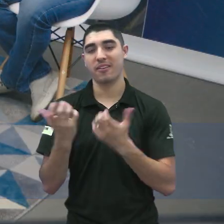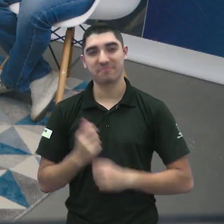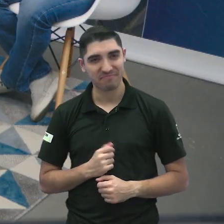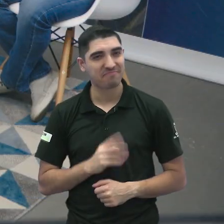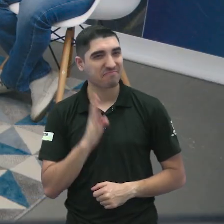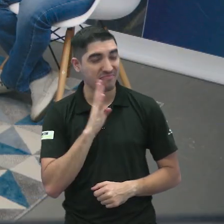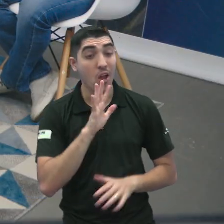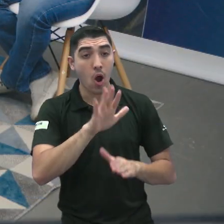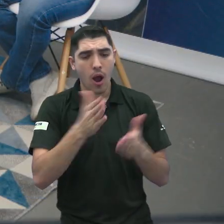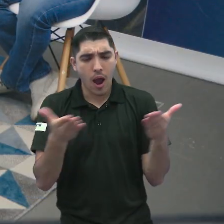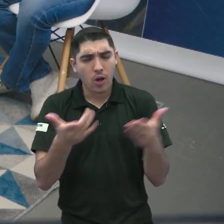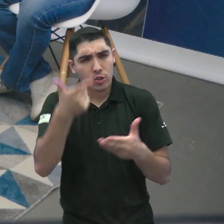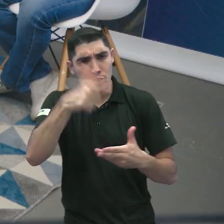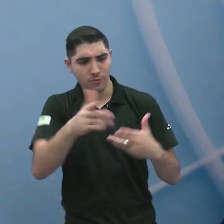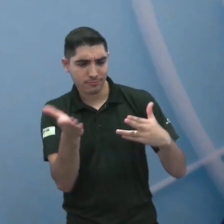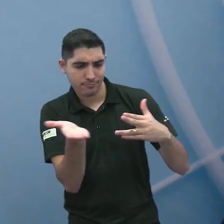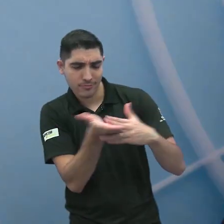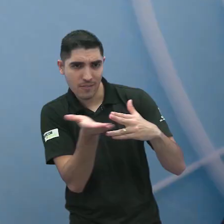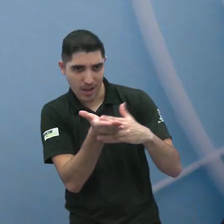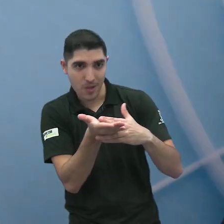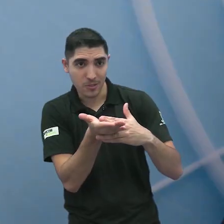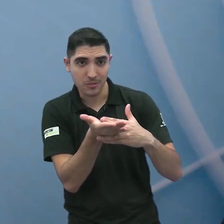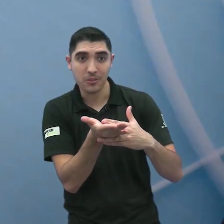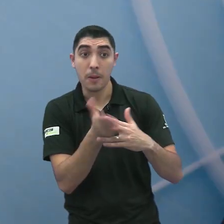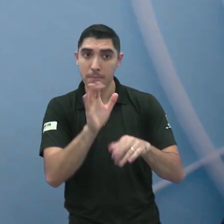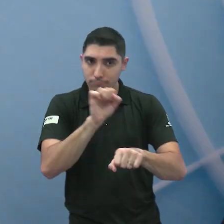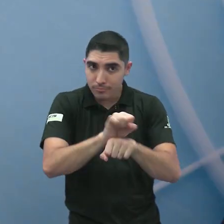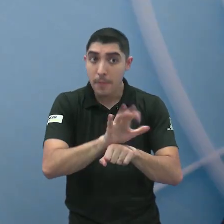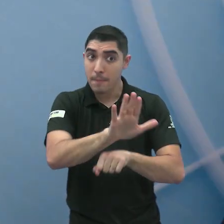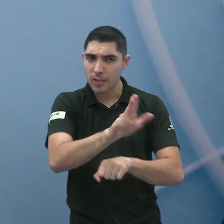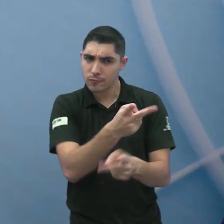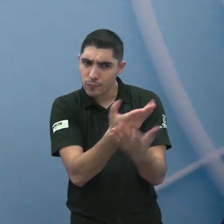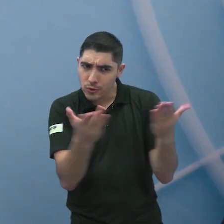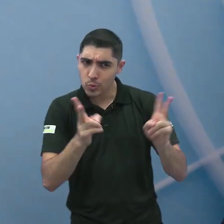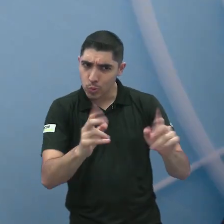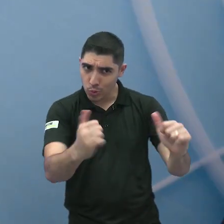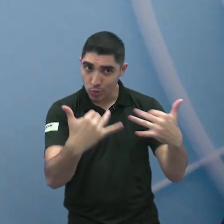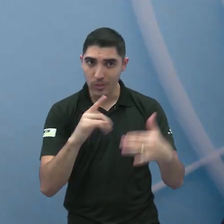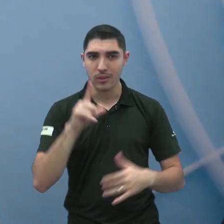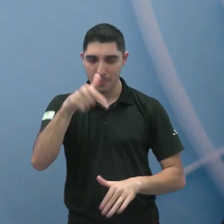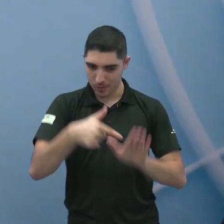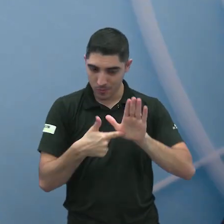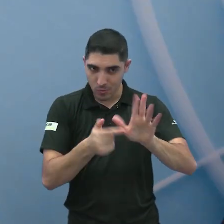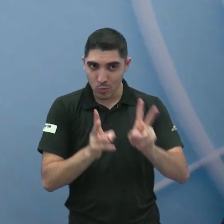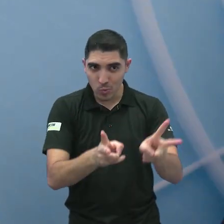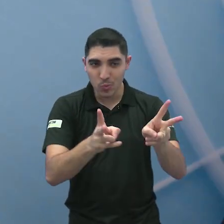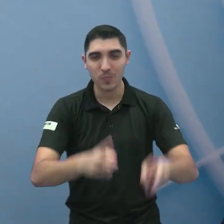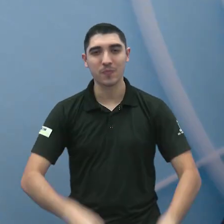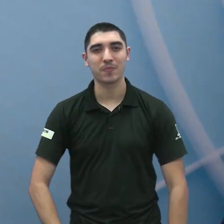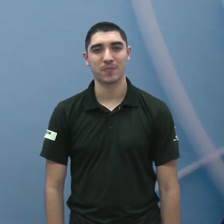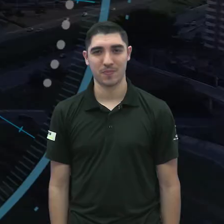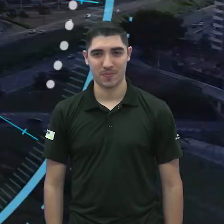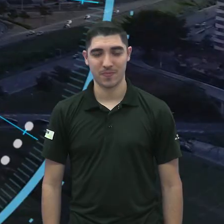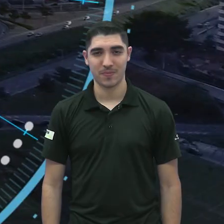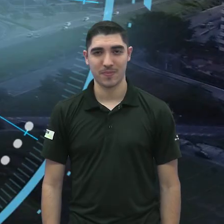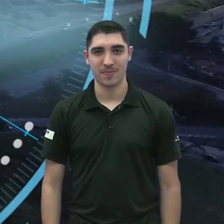muito isso. Olha só, gente, a gente faz mais uma pausa aqui no Diálogos da Cidade, mas não sai daí, a gente volta rapidinho.